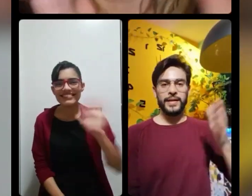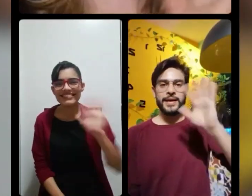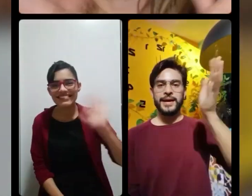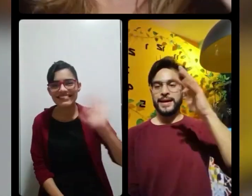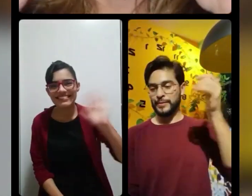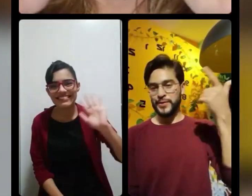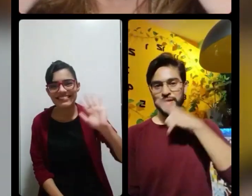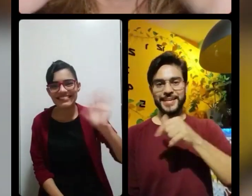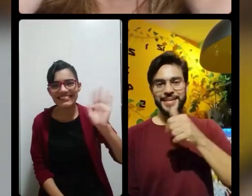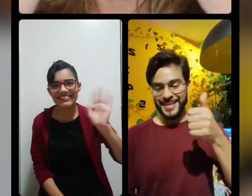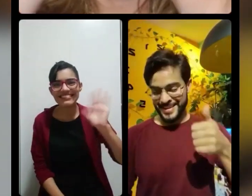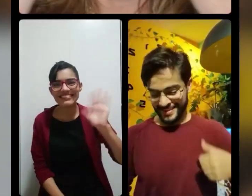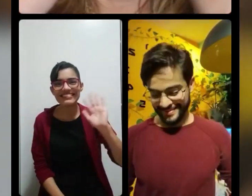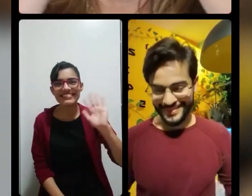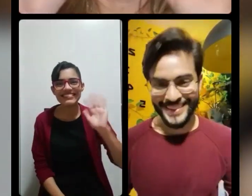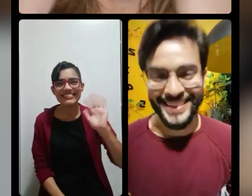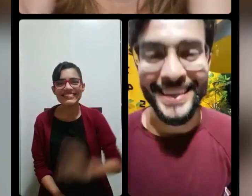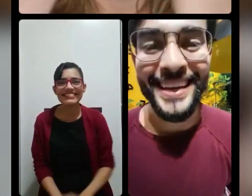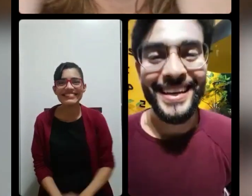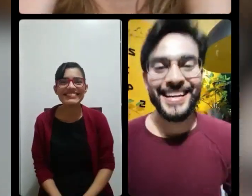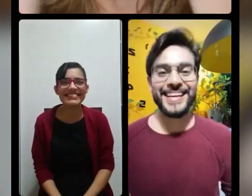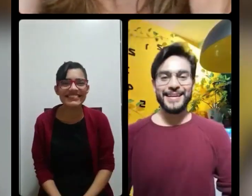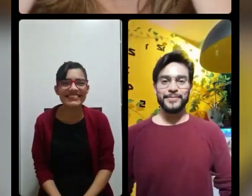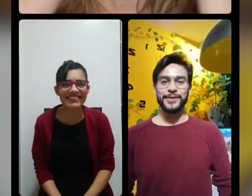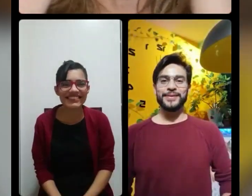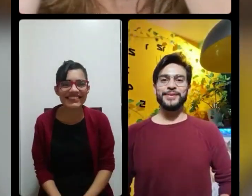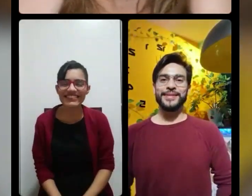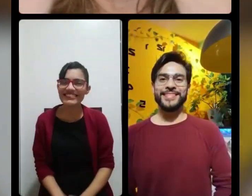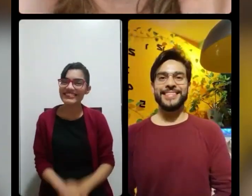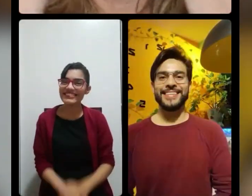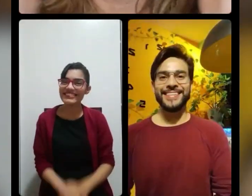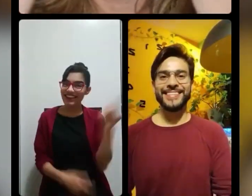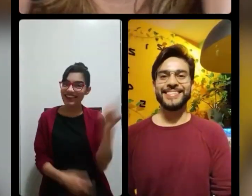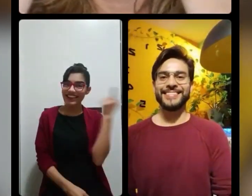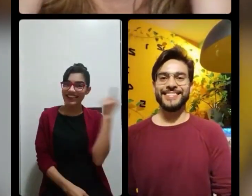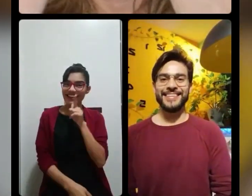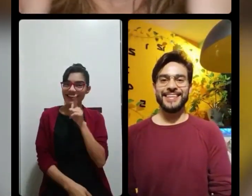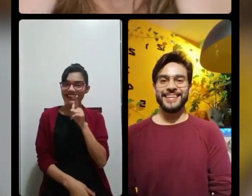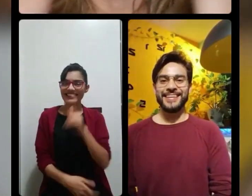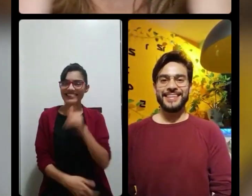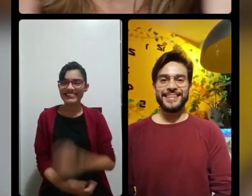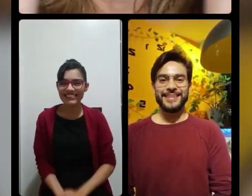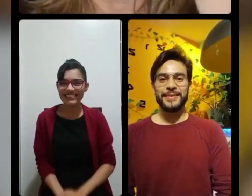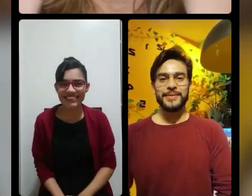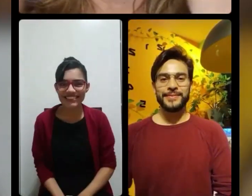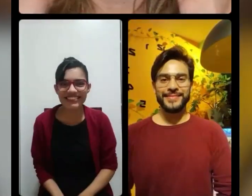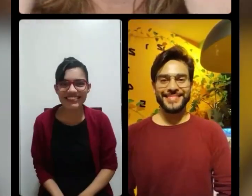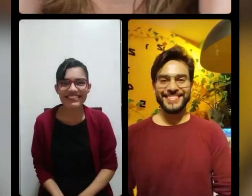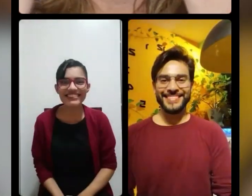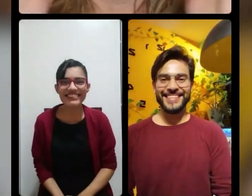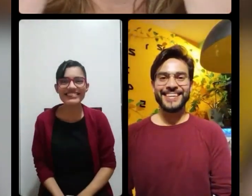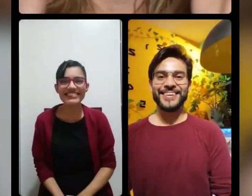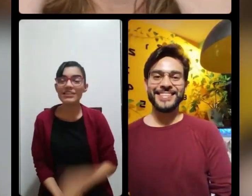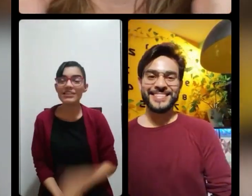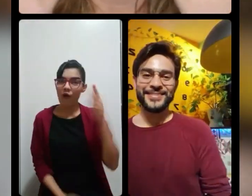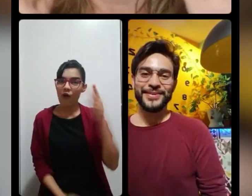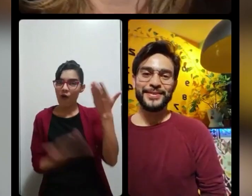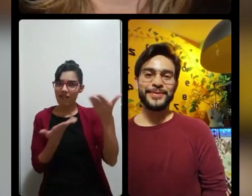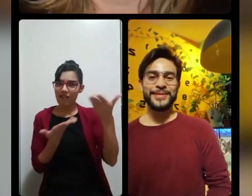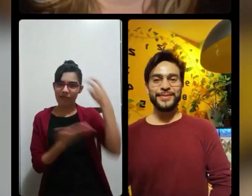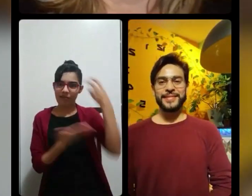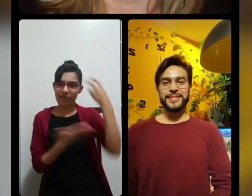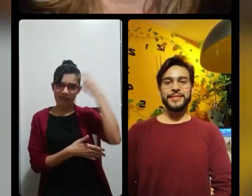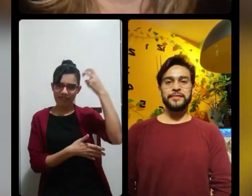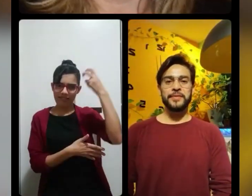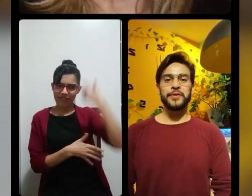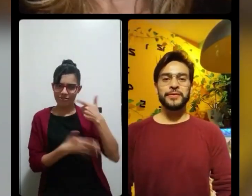Pronto, agora Olá, sim. consegui. Olha, professor, Boa noite. como eu tô sabida. Olha só,